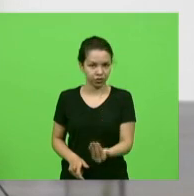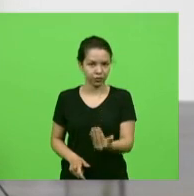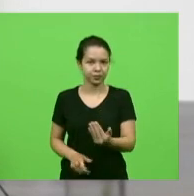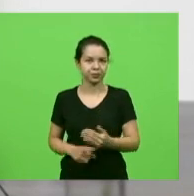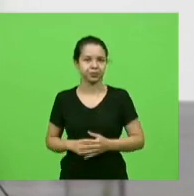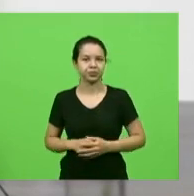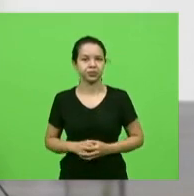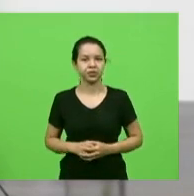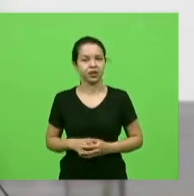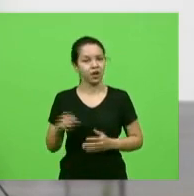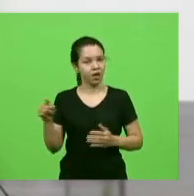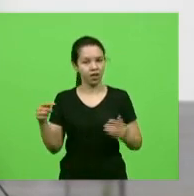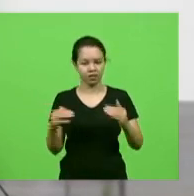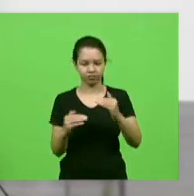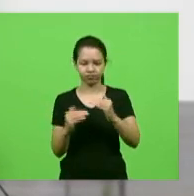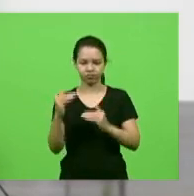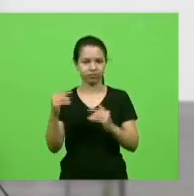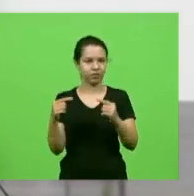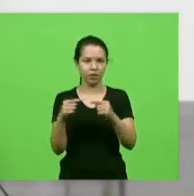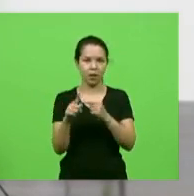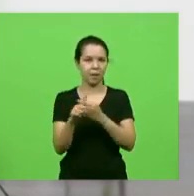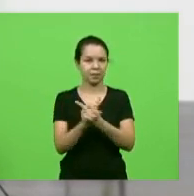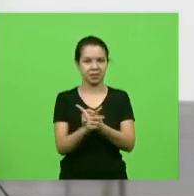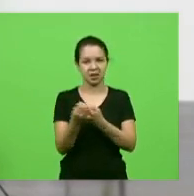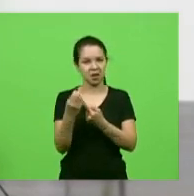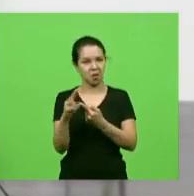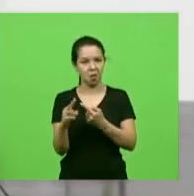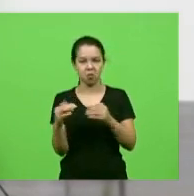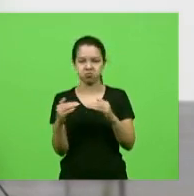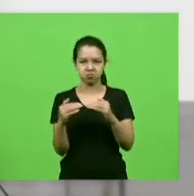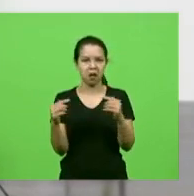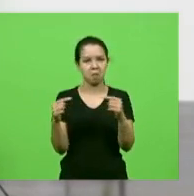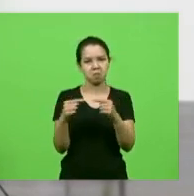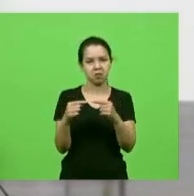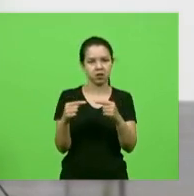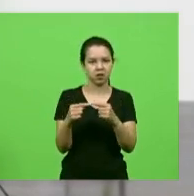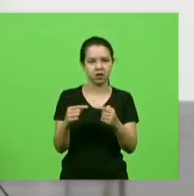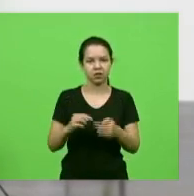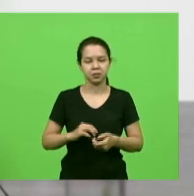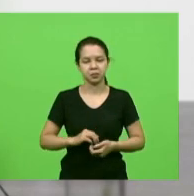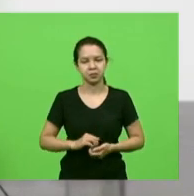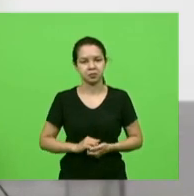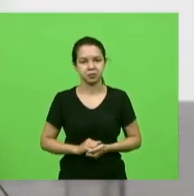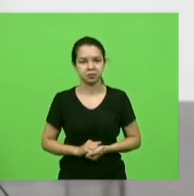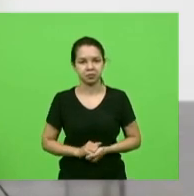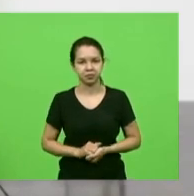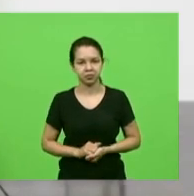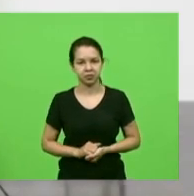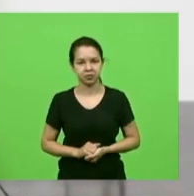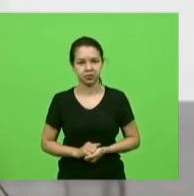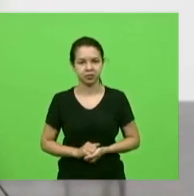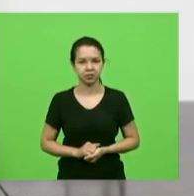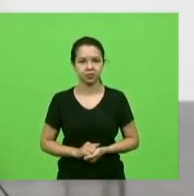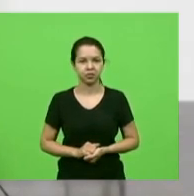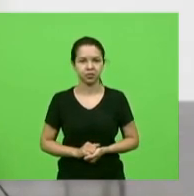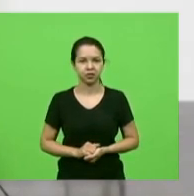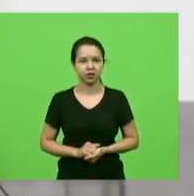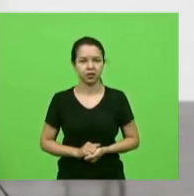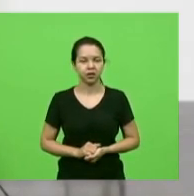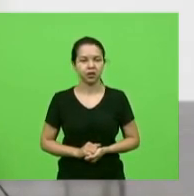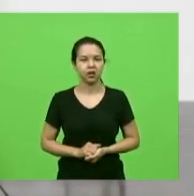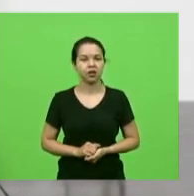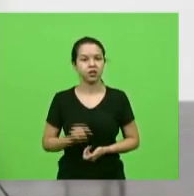imparcialidade ou parcialidade. No mais, há na alegação de